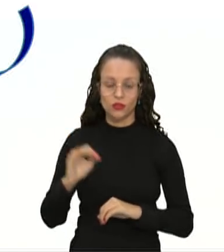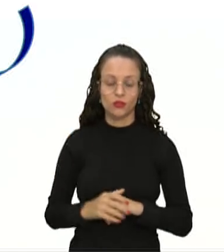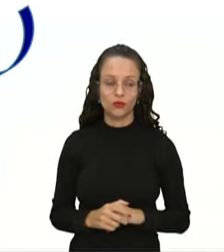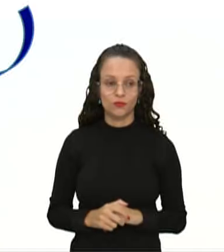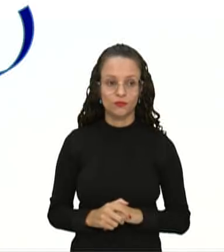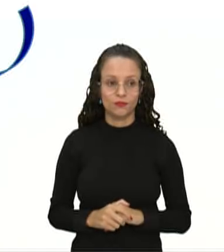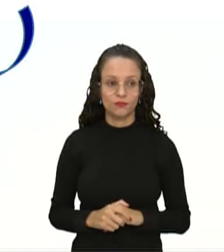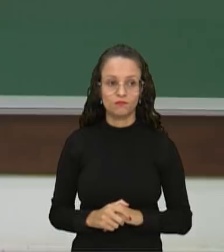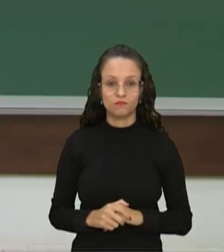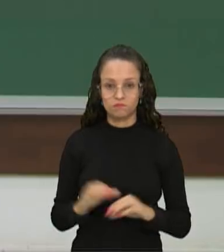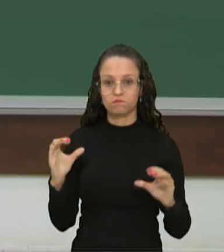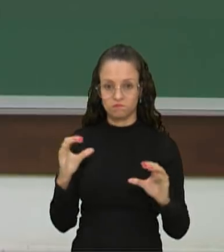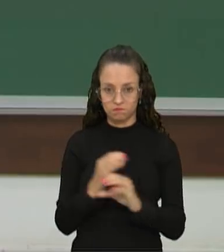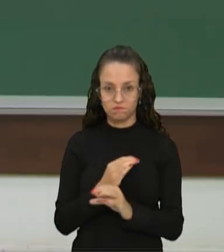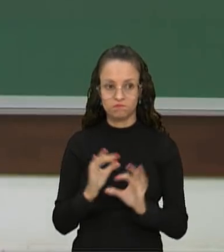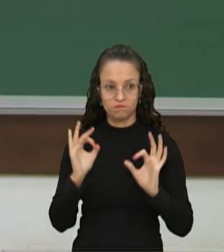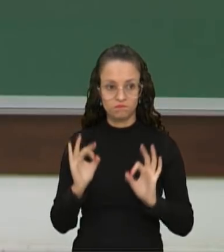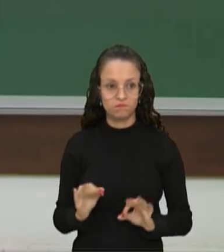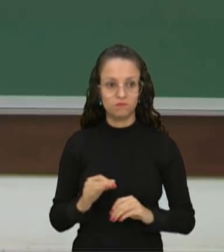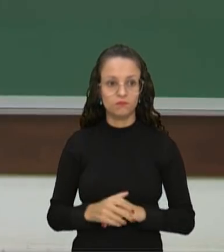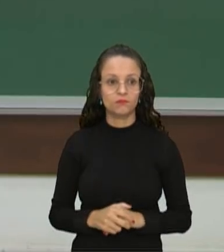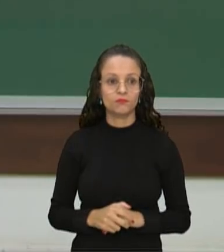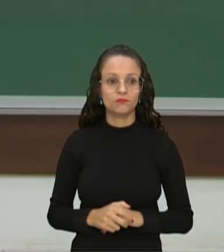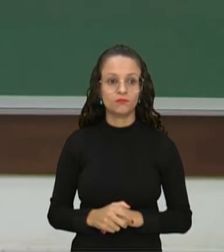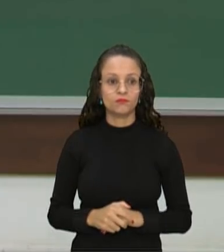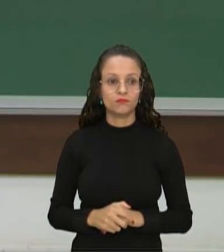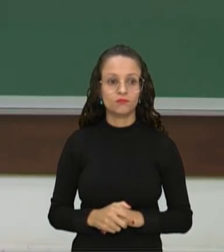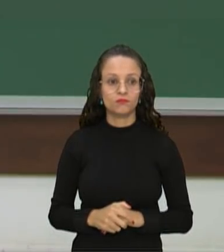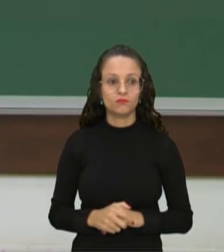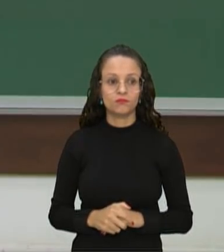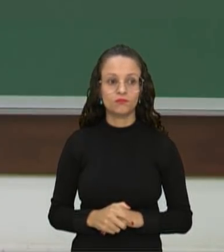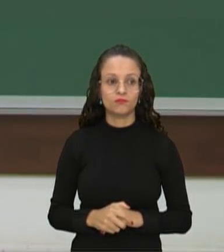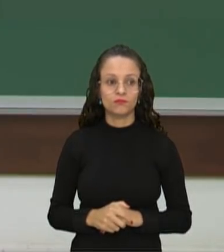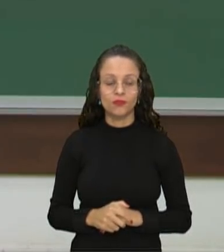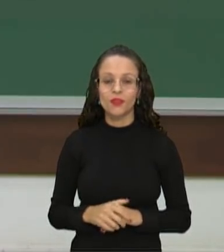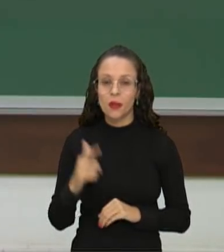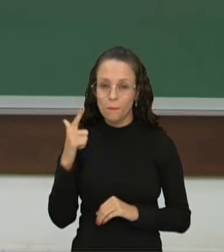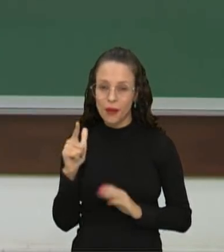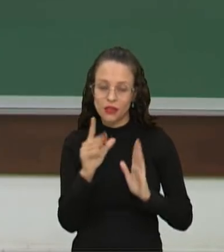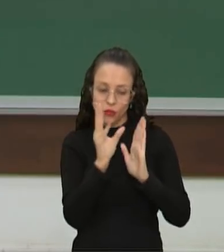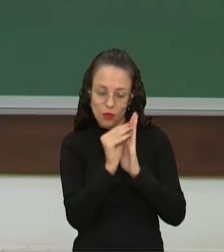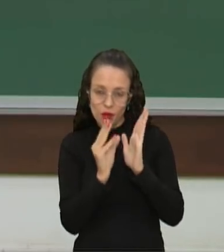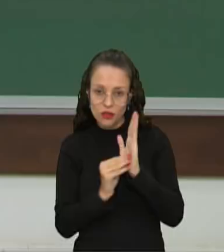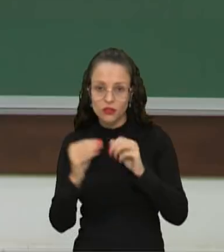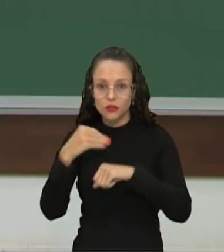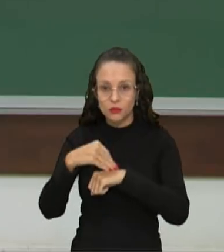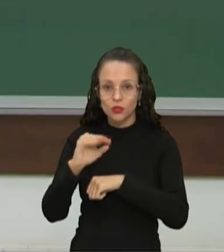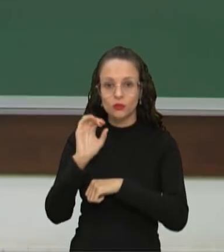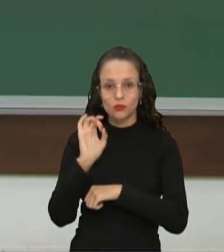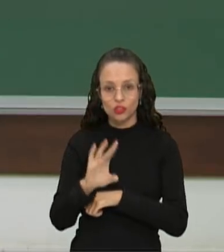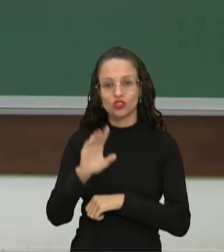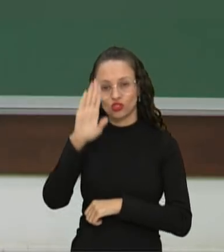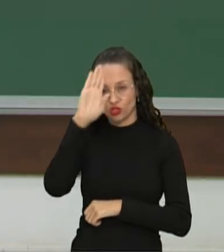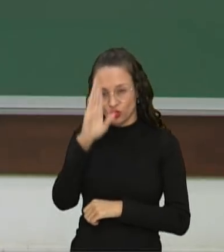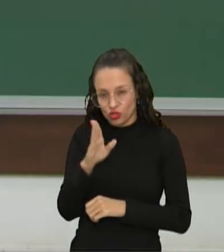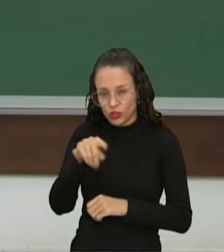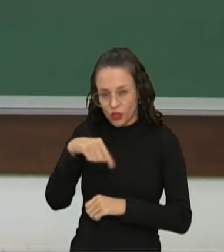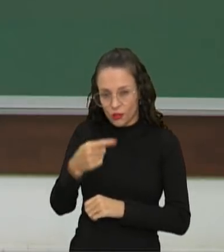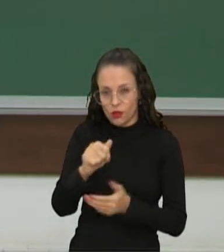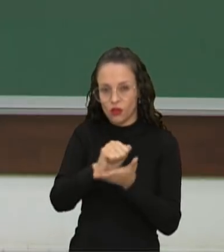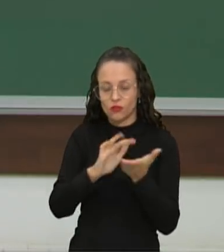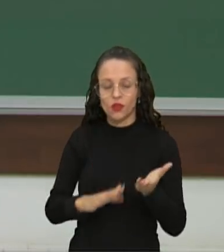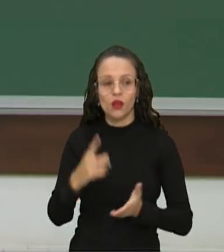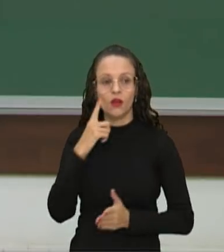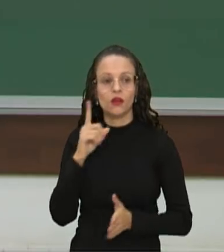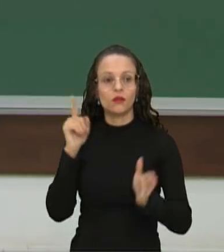Então, deu para completar ali. Gente, mais uma partezinha do conteúdo aqui para a gente ir direto para os exercícios, tá? Olha essa